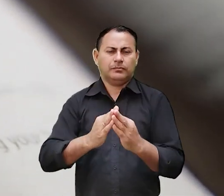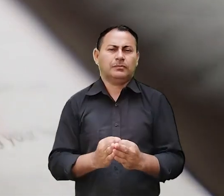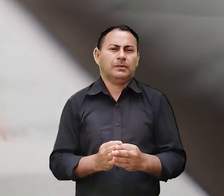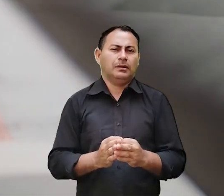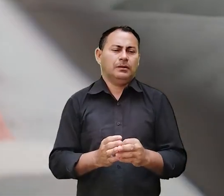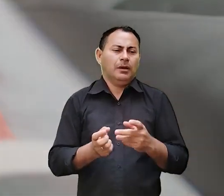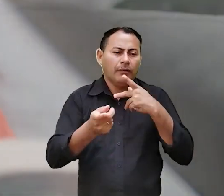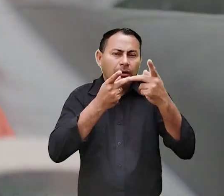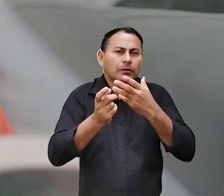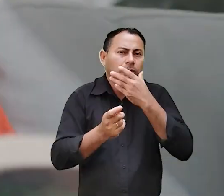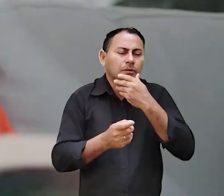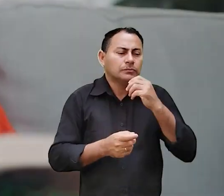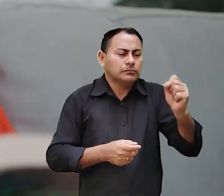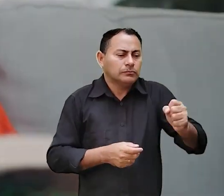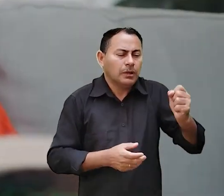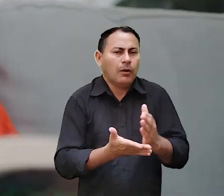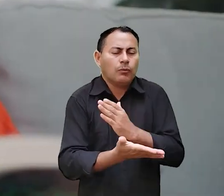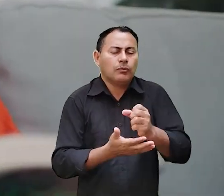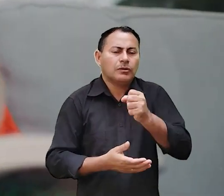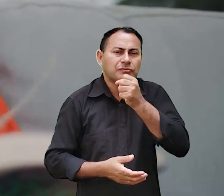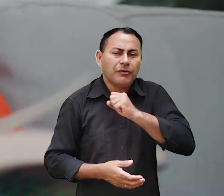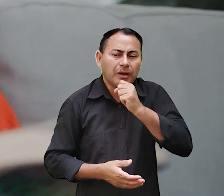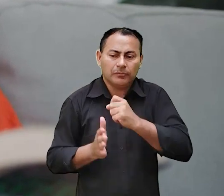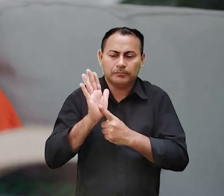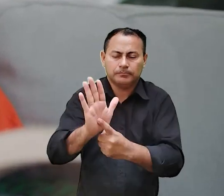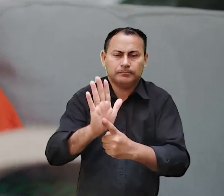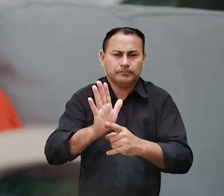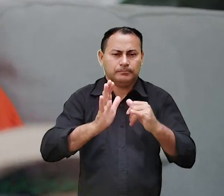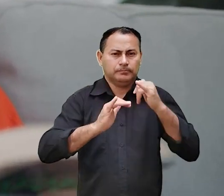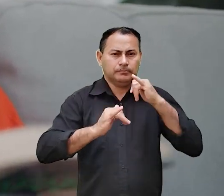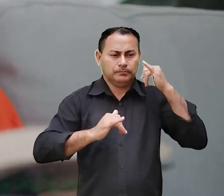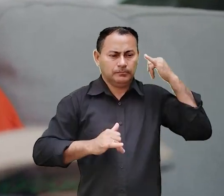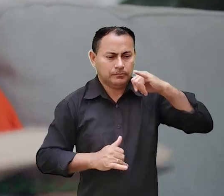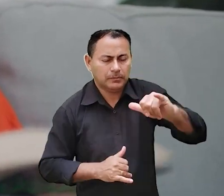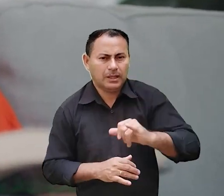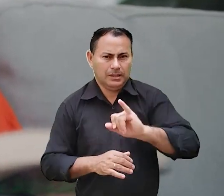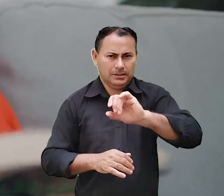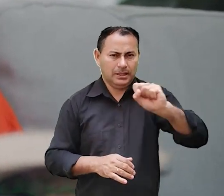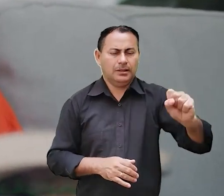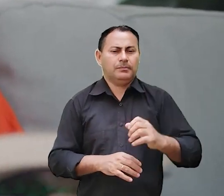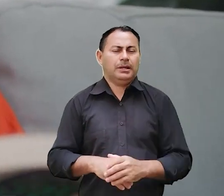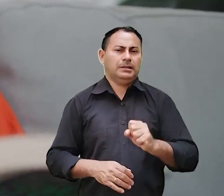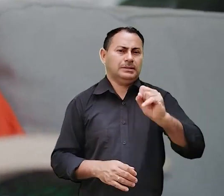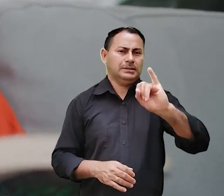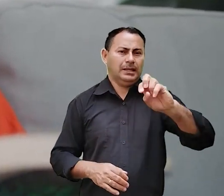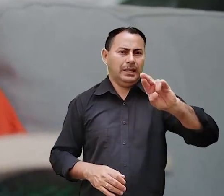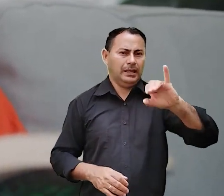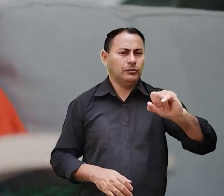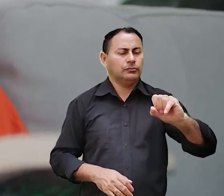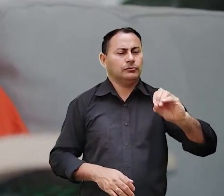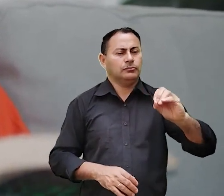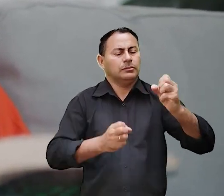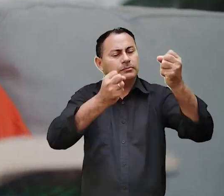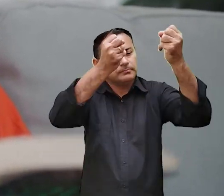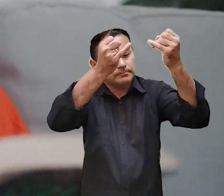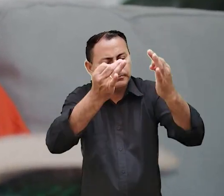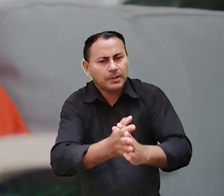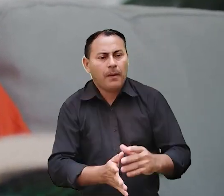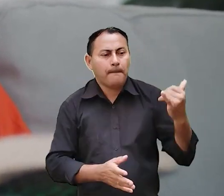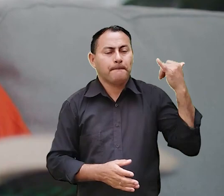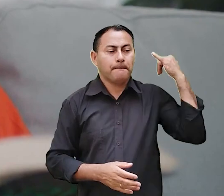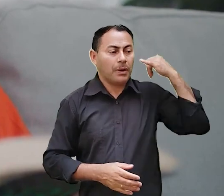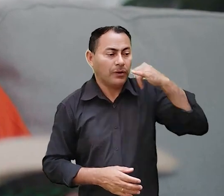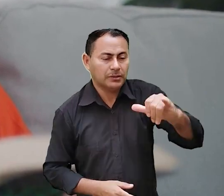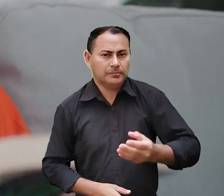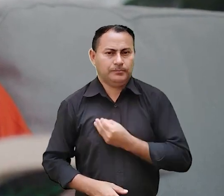Josef conta que alguns anciãos tinham mostrado essa Profecia de Isaías para Ciro explicaram que ele